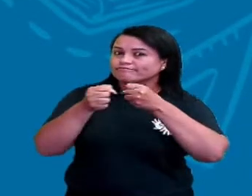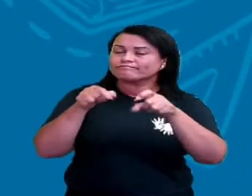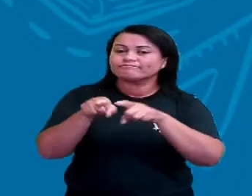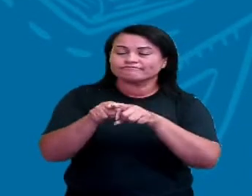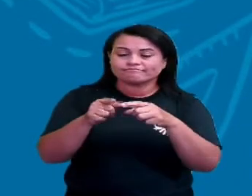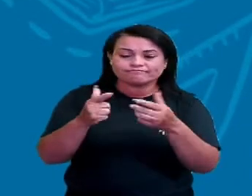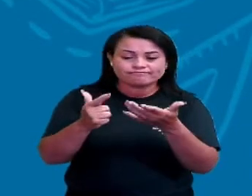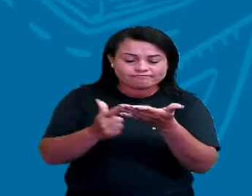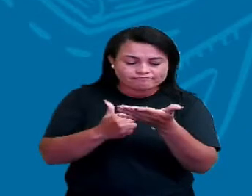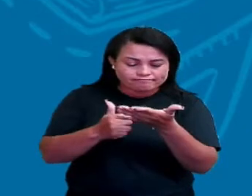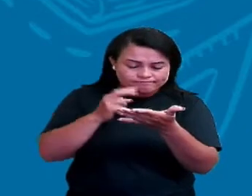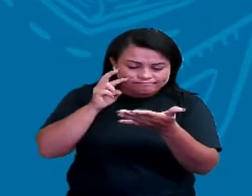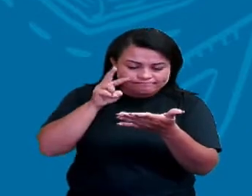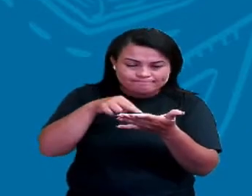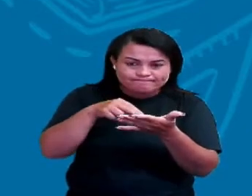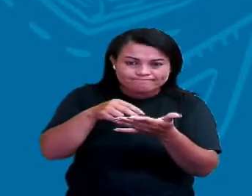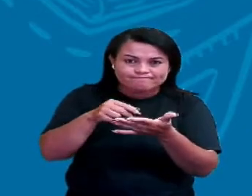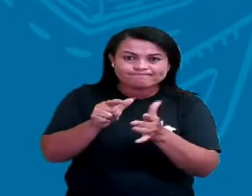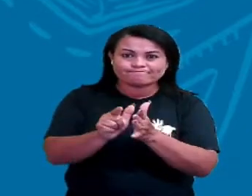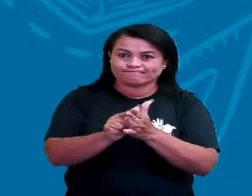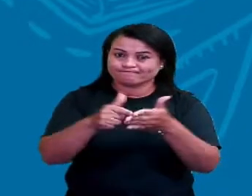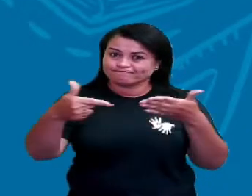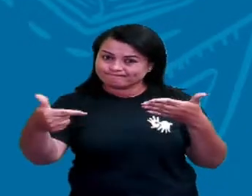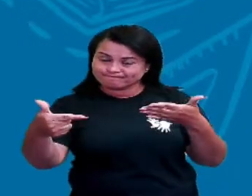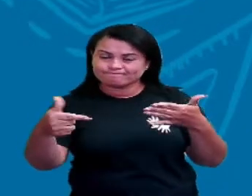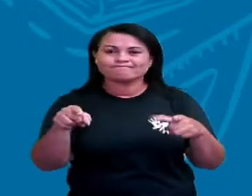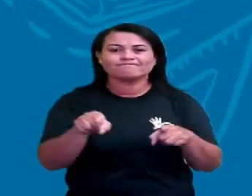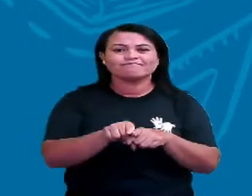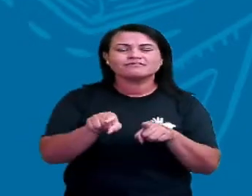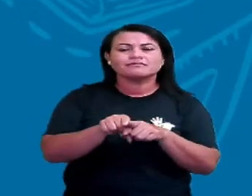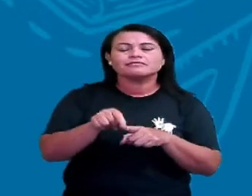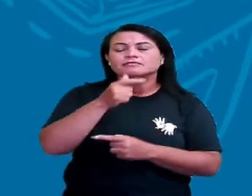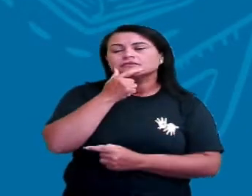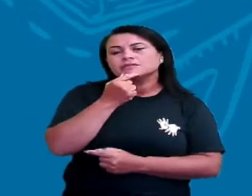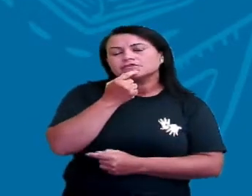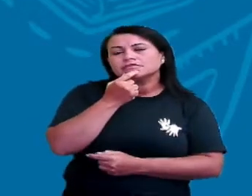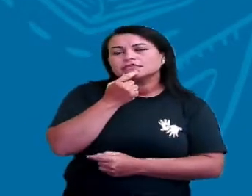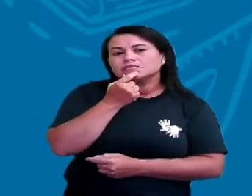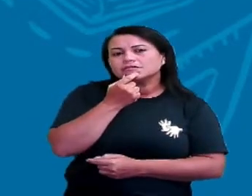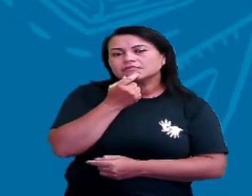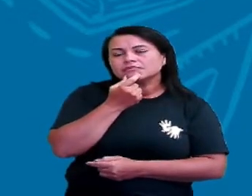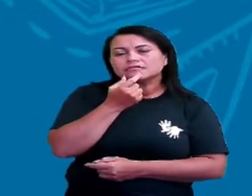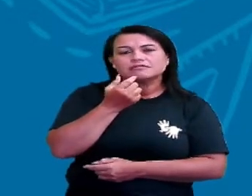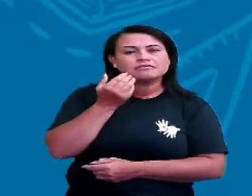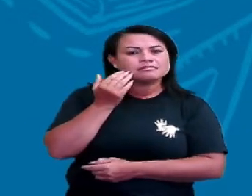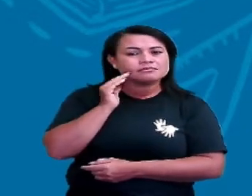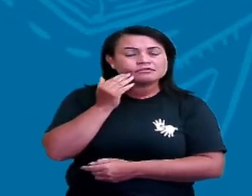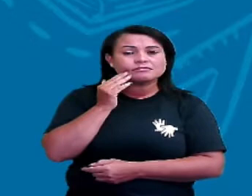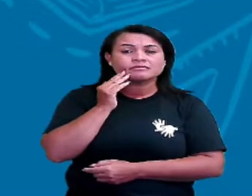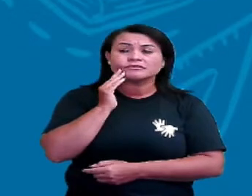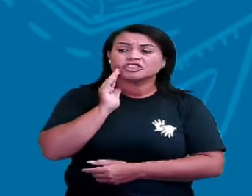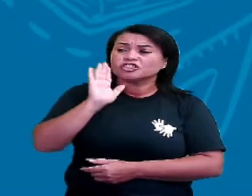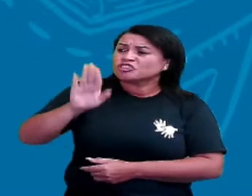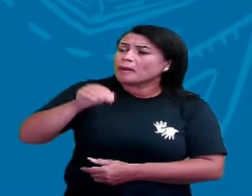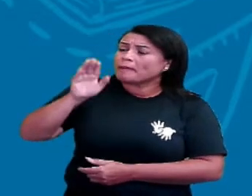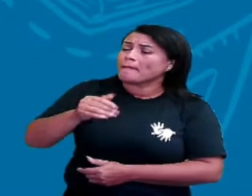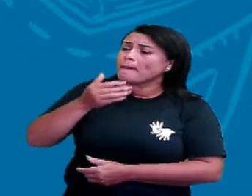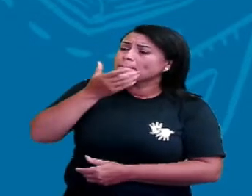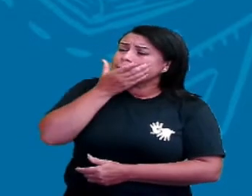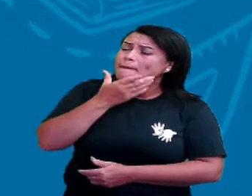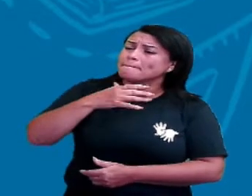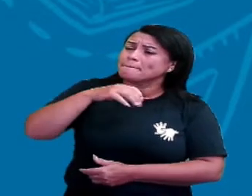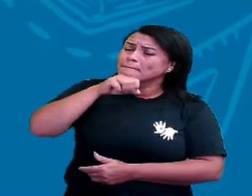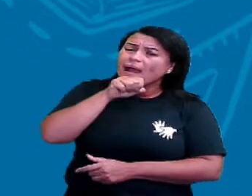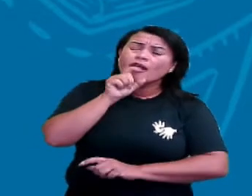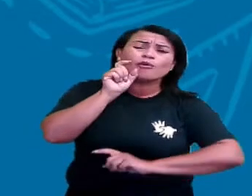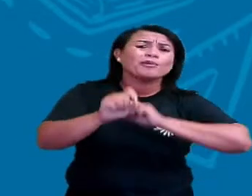ficava folheando quando estava em casa. E aí o Joãozinho não entendia, e ele dizia: papai,